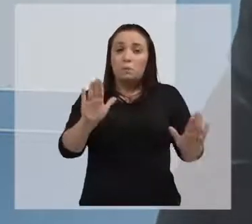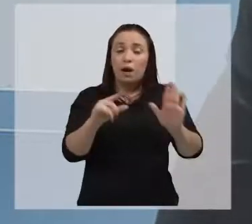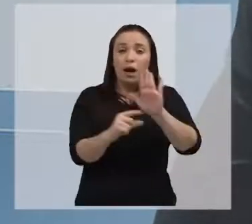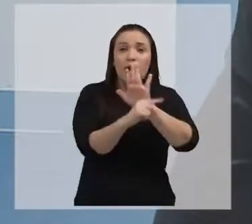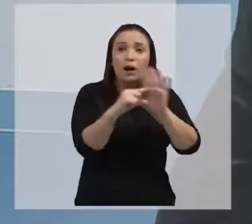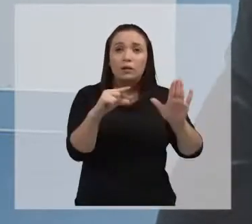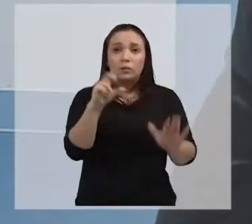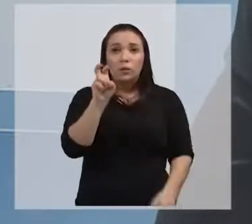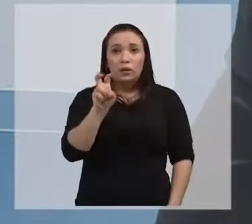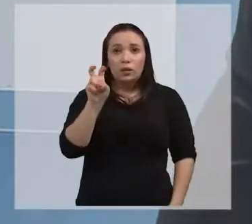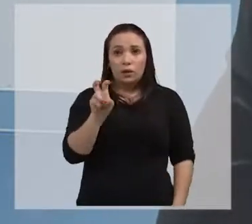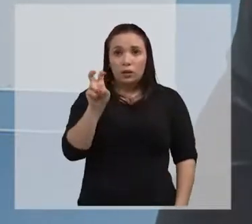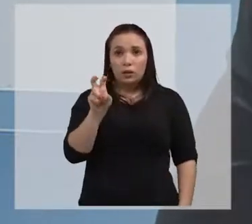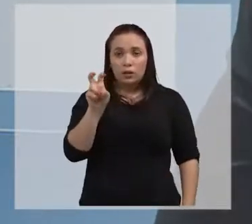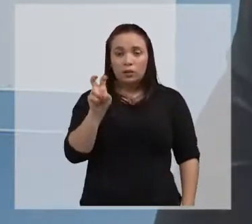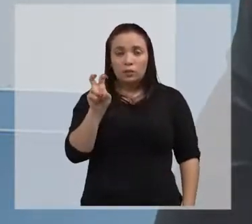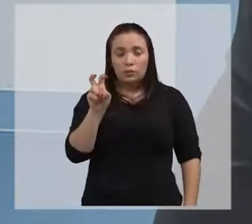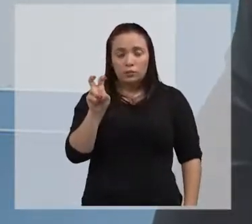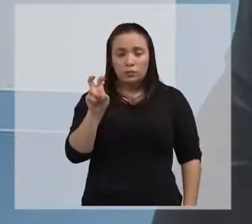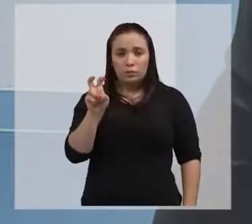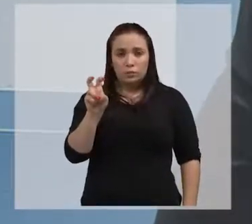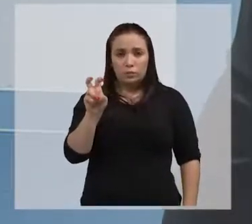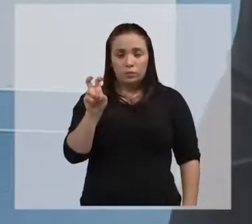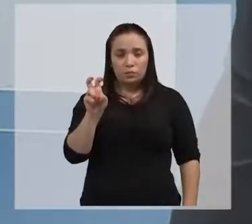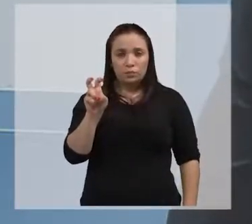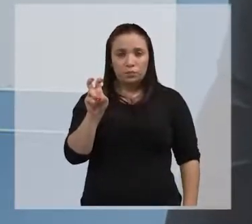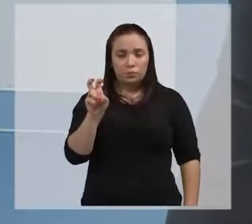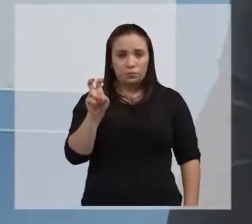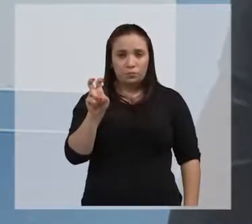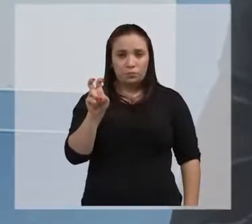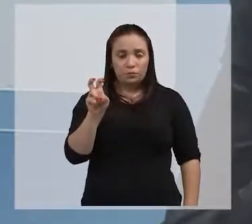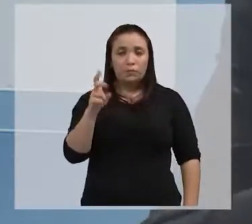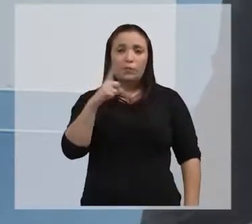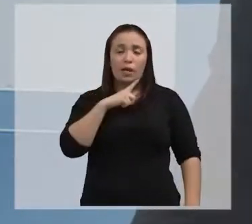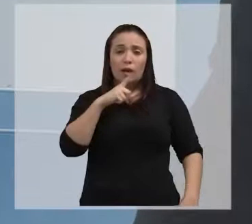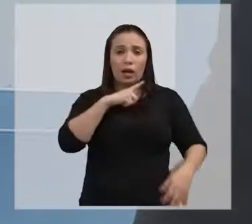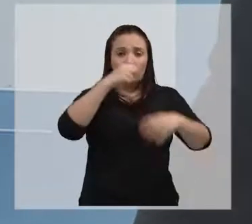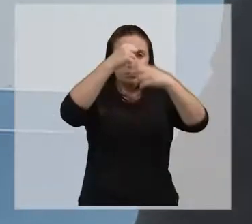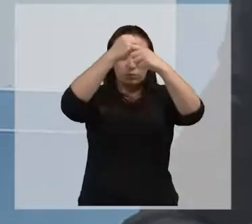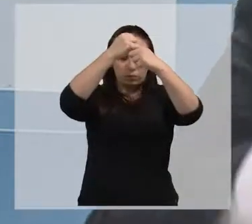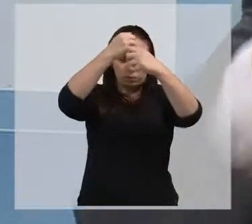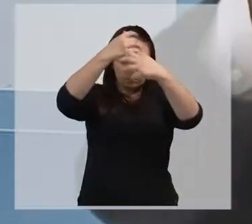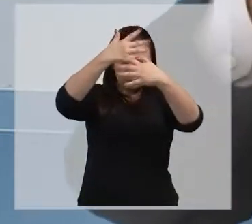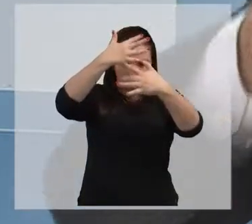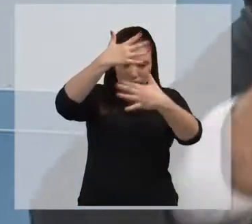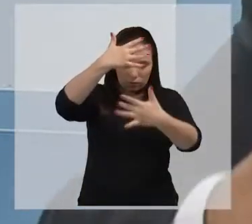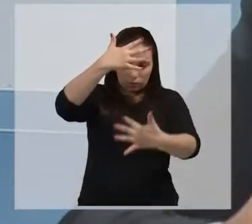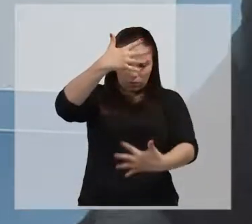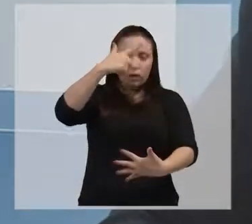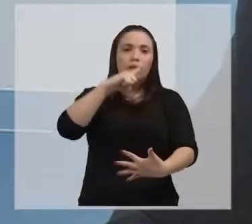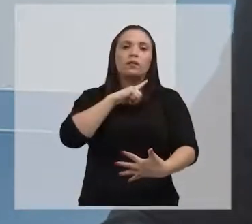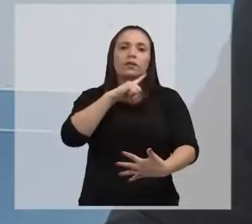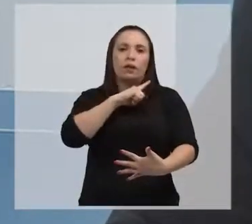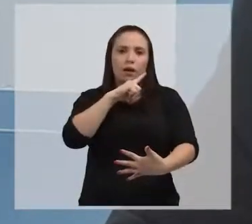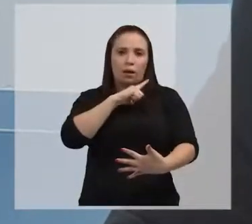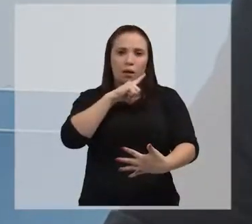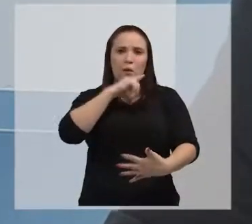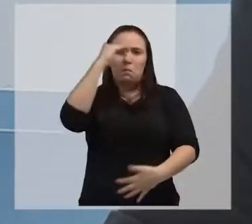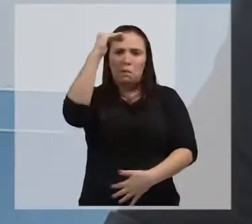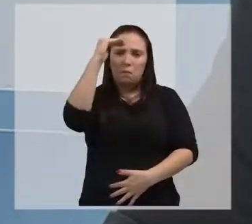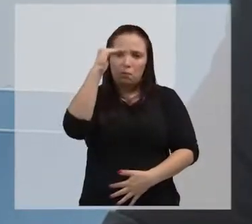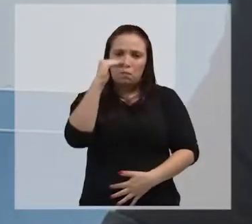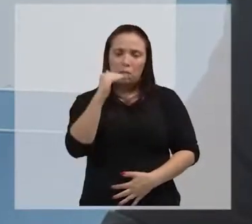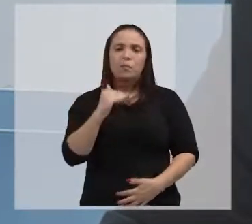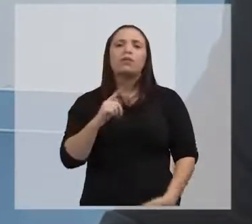5º não é só isso, né? Ele é muito grande. São vários itens, é enorme o artigo